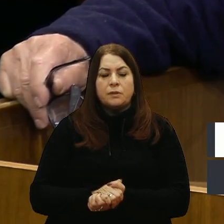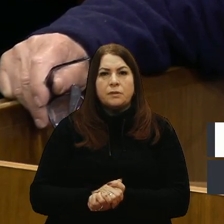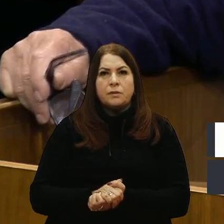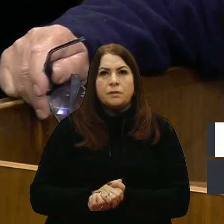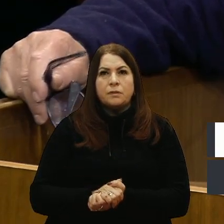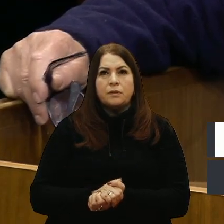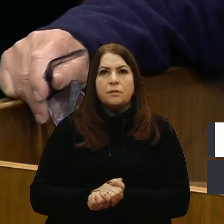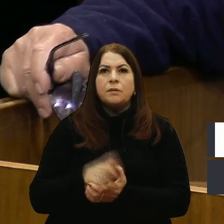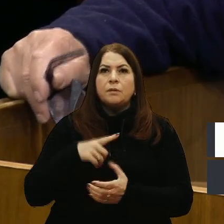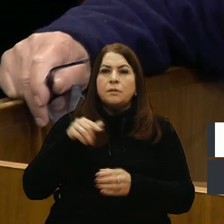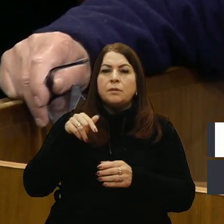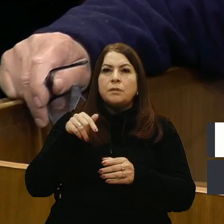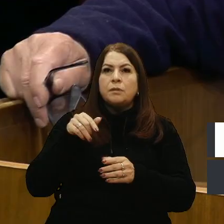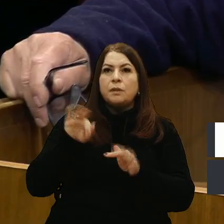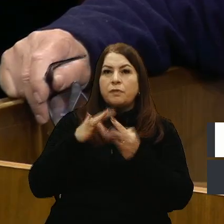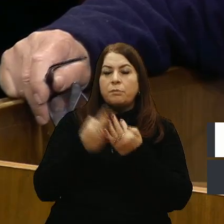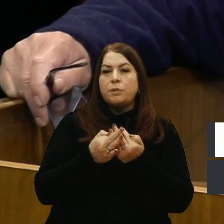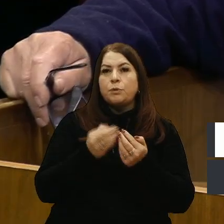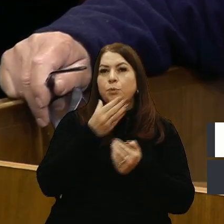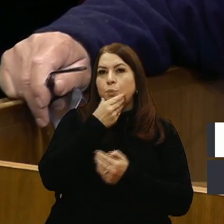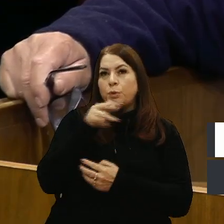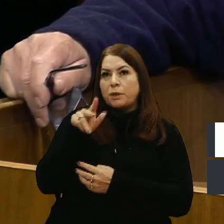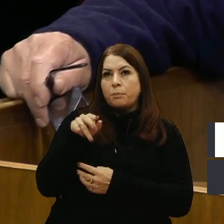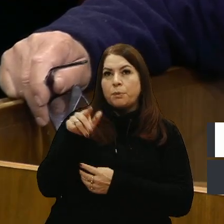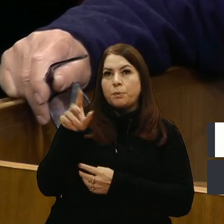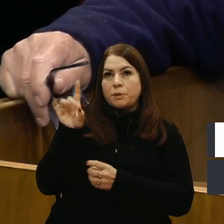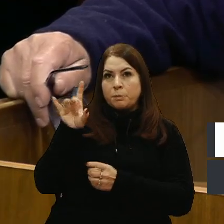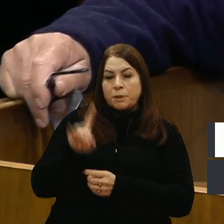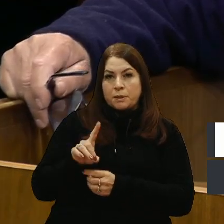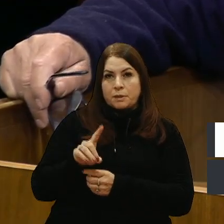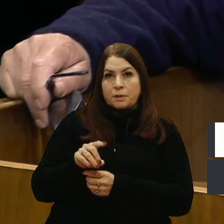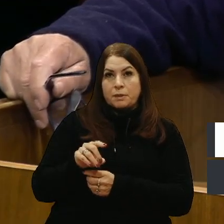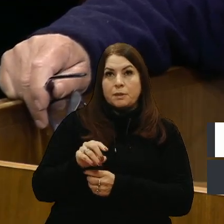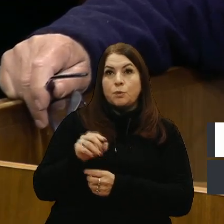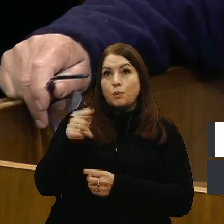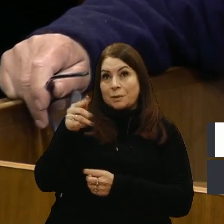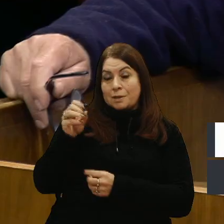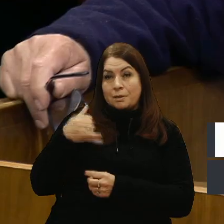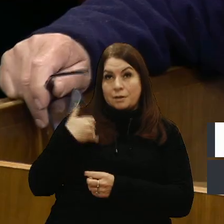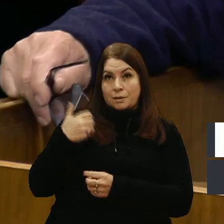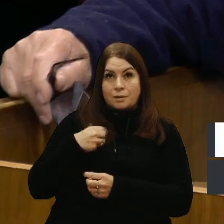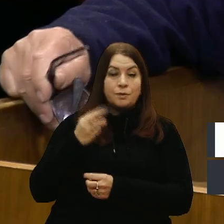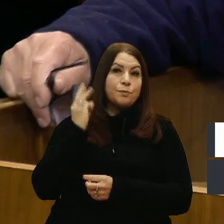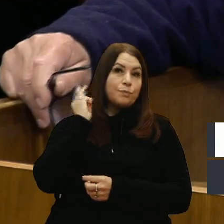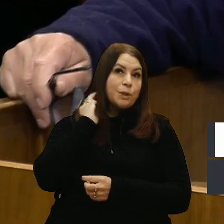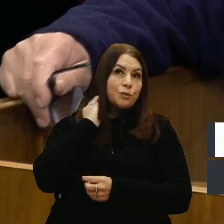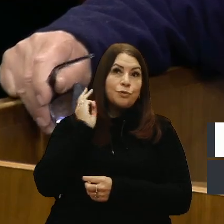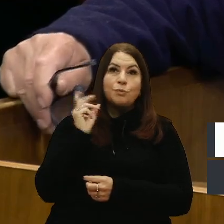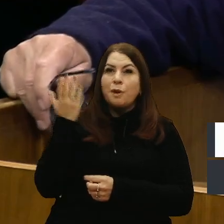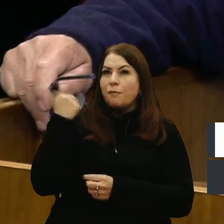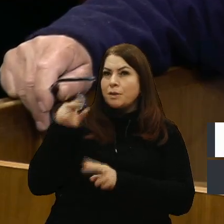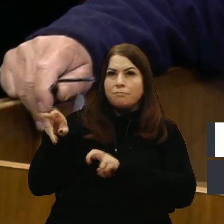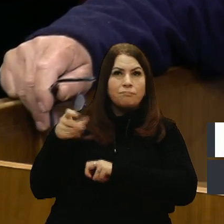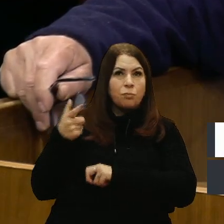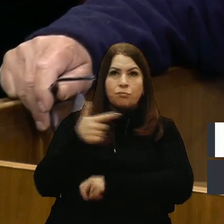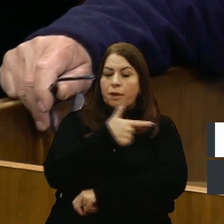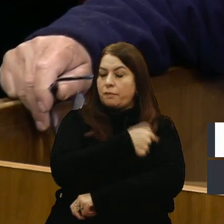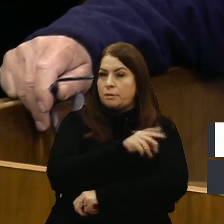eu tenho na família um irmão especial com 70 anos, com meningite, que na época lá na roça não tínhamos a